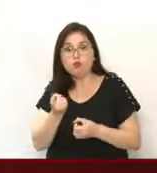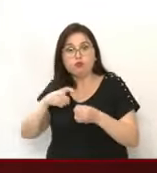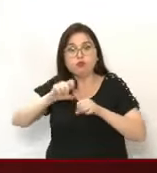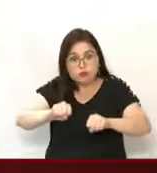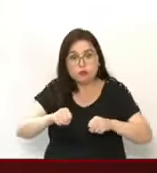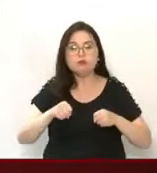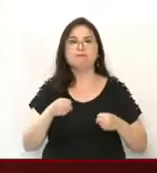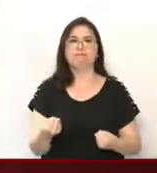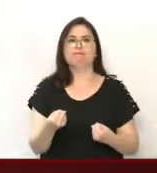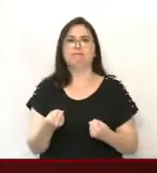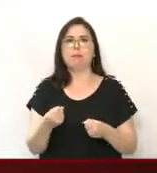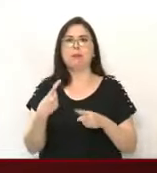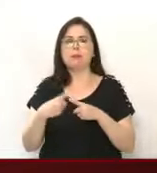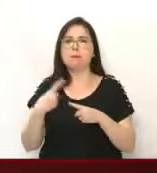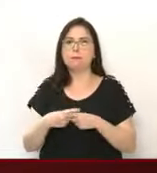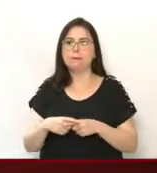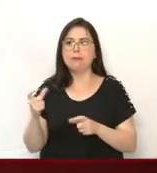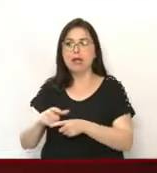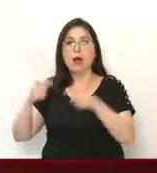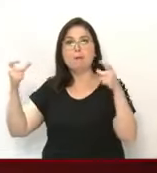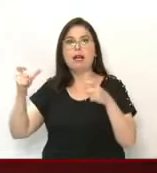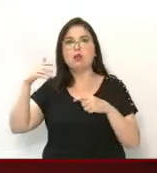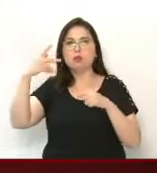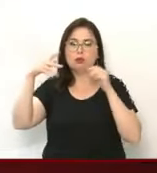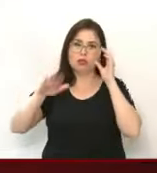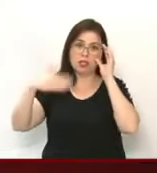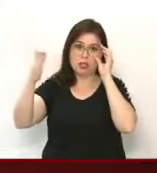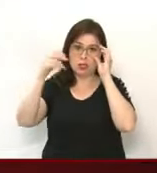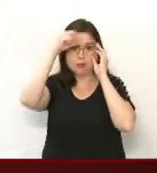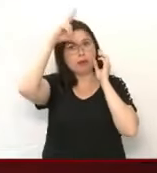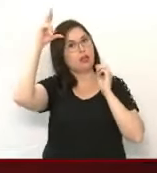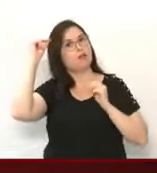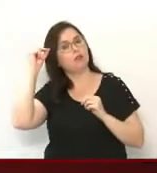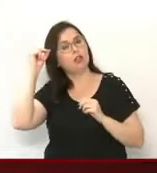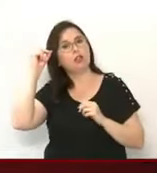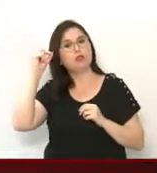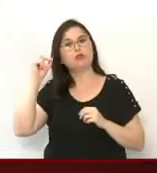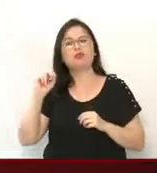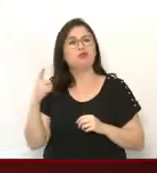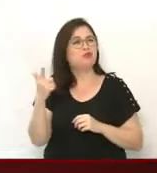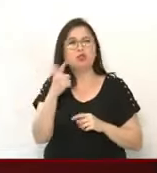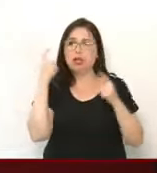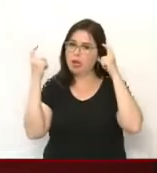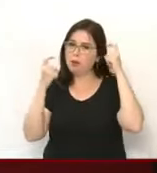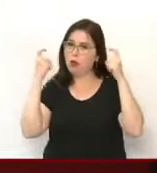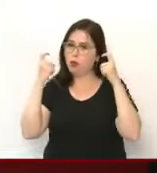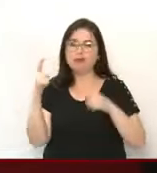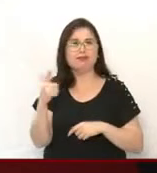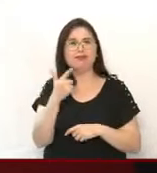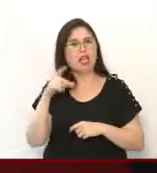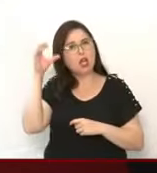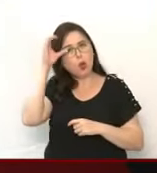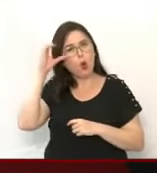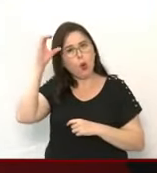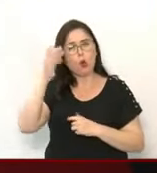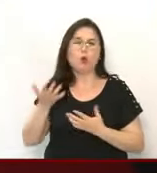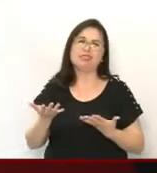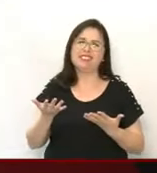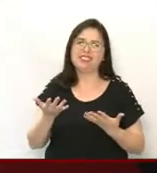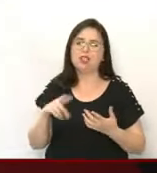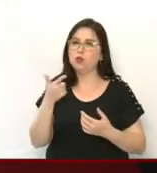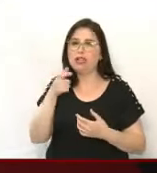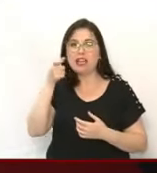e abandonado por boa parte dos então prefeitos, Marinho, que não tem esta concepção, que não tem